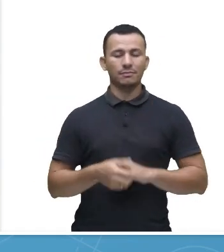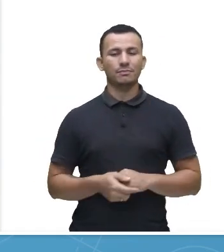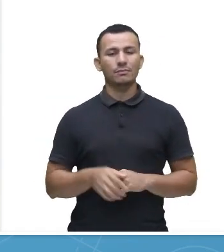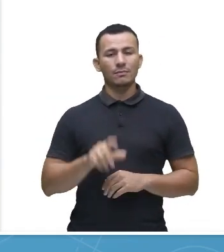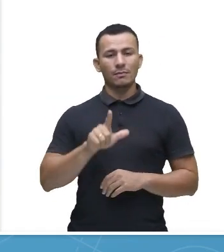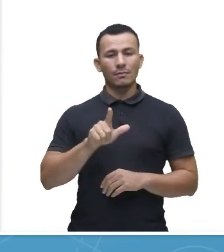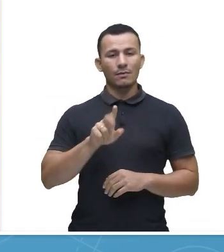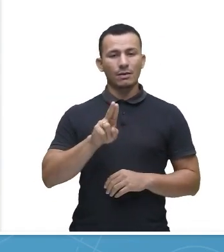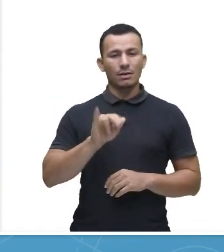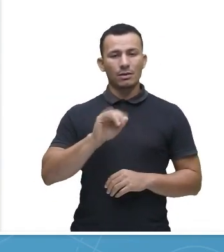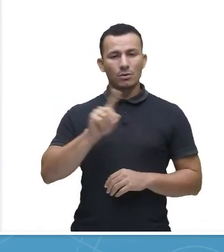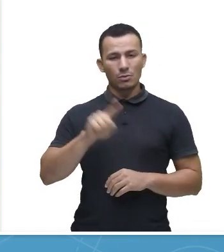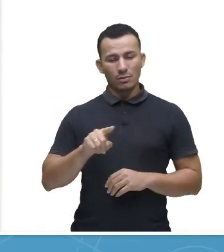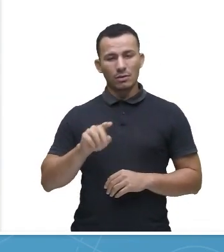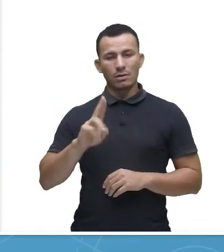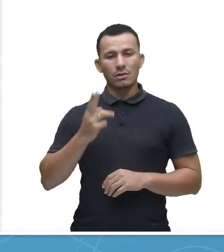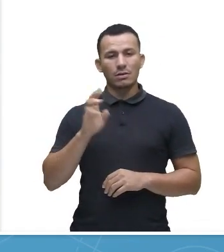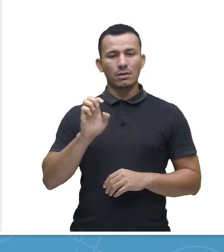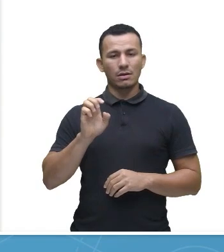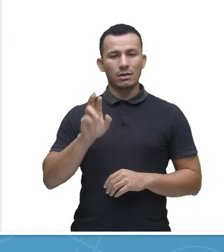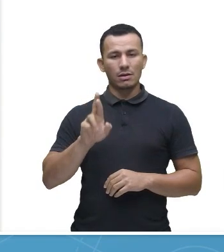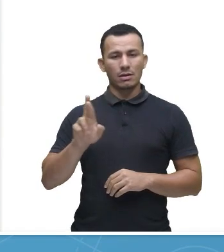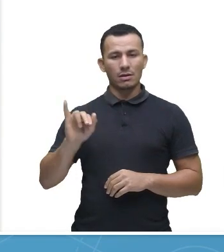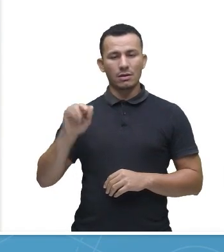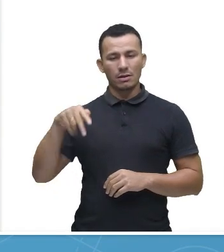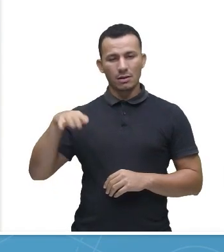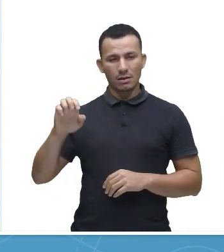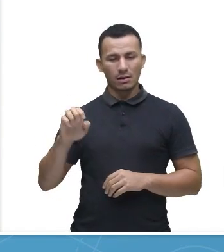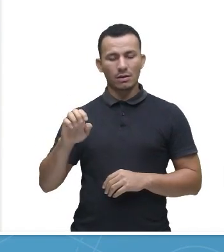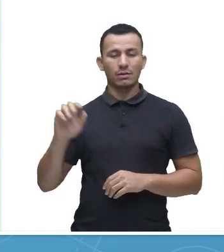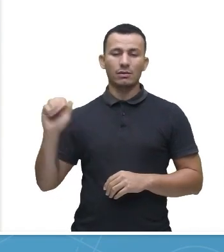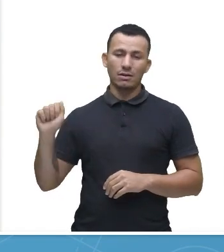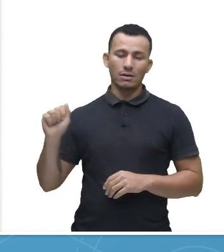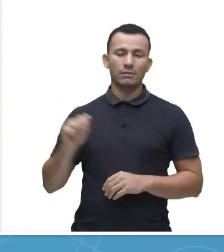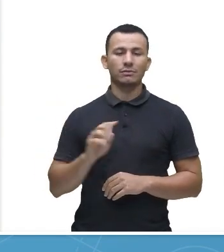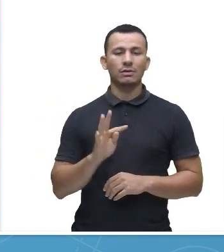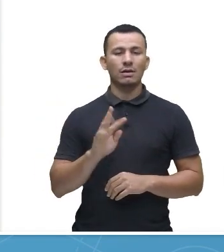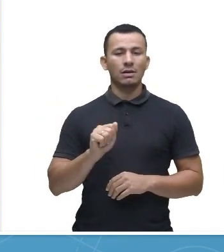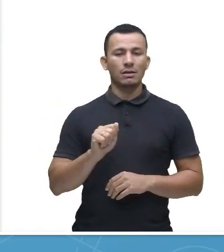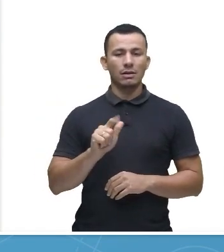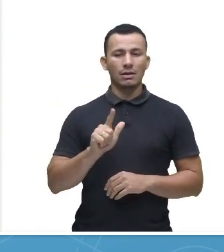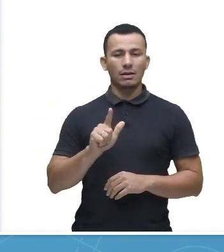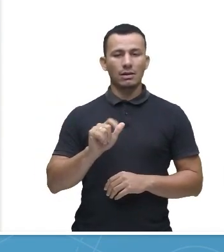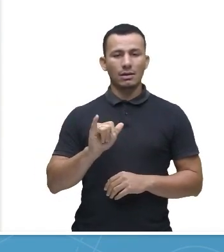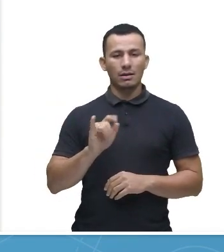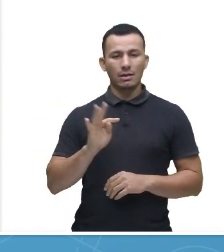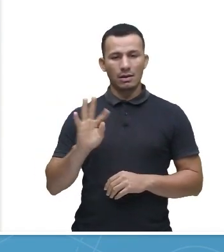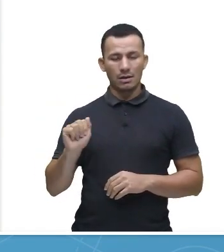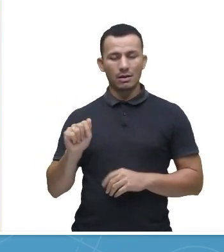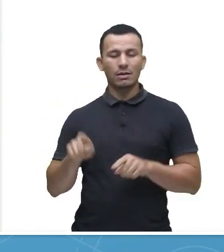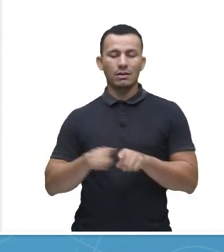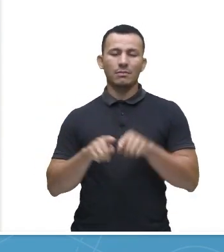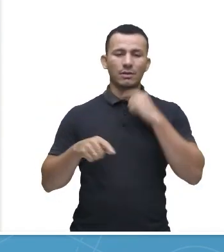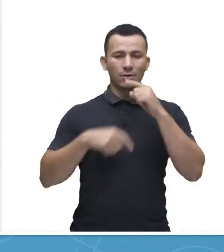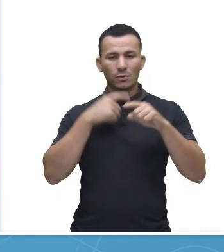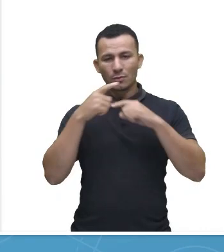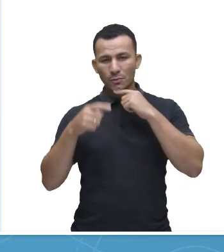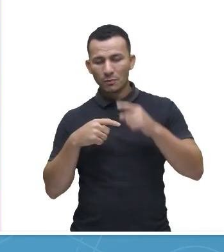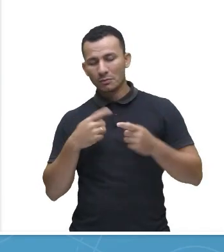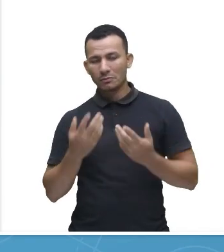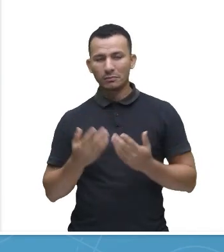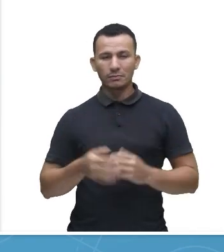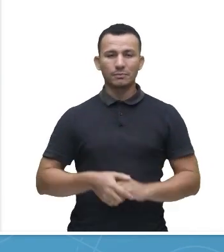Luiz Henrique acha que é a letra A. Thalita tá em dúvida também.